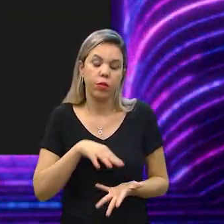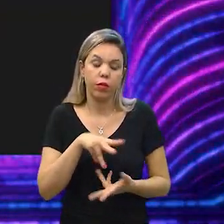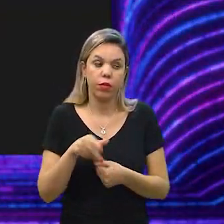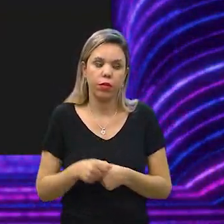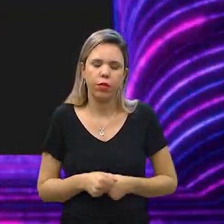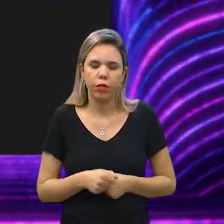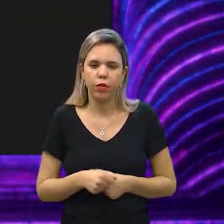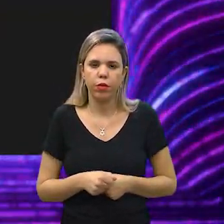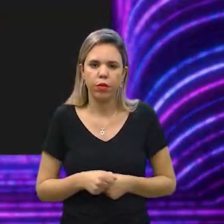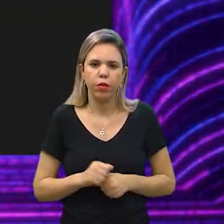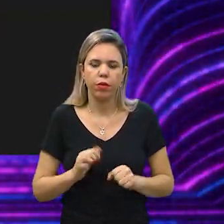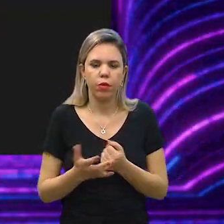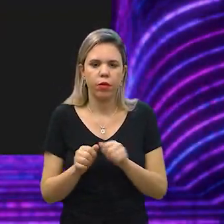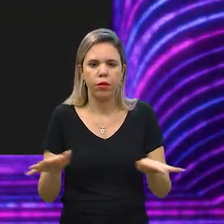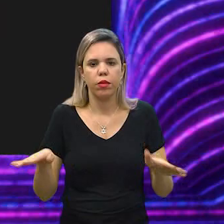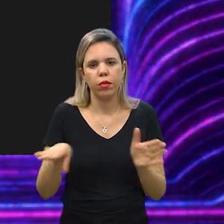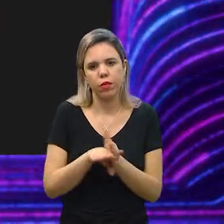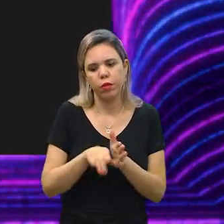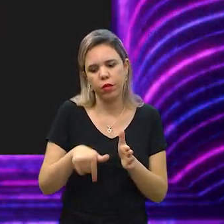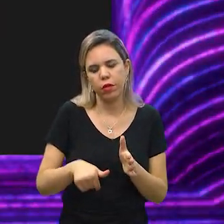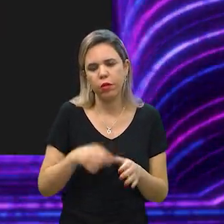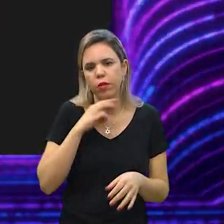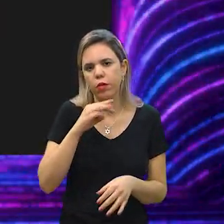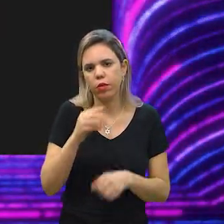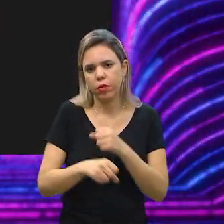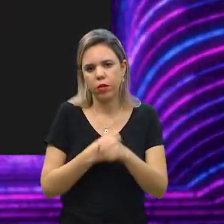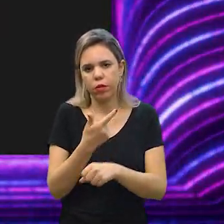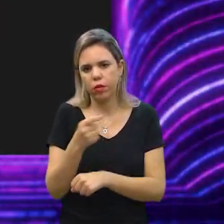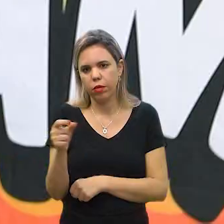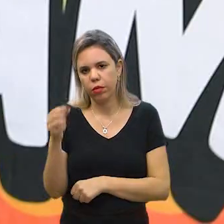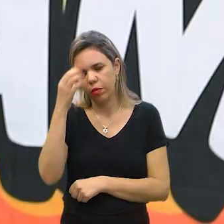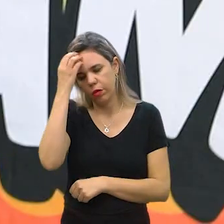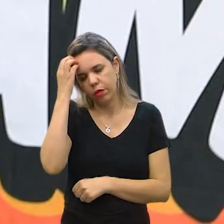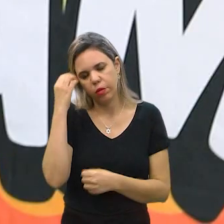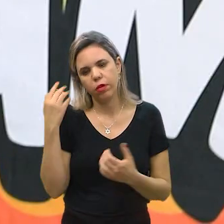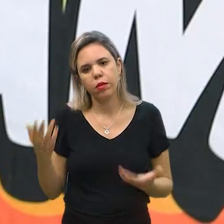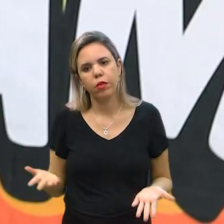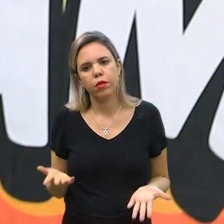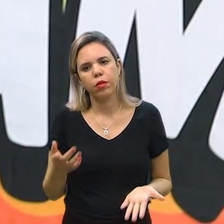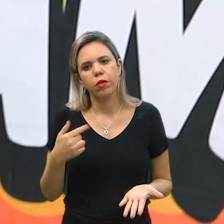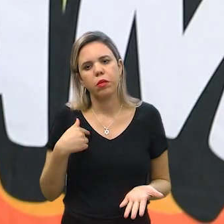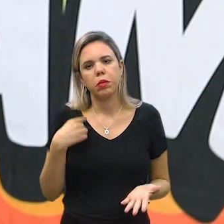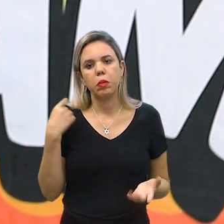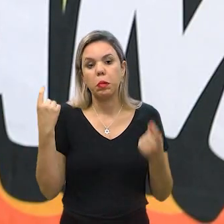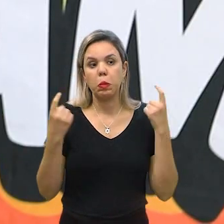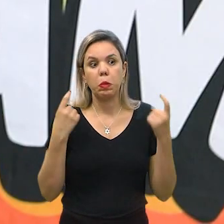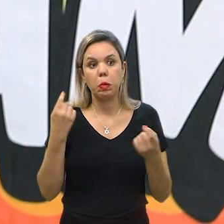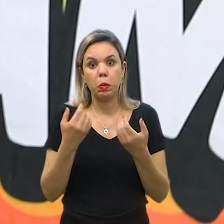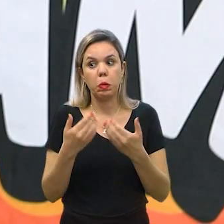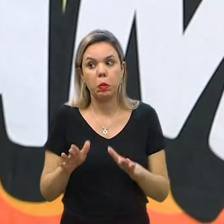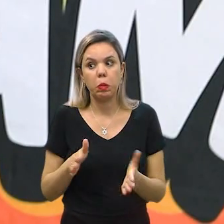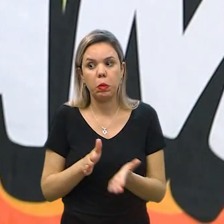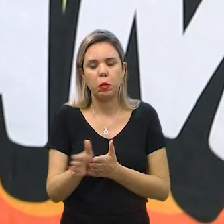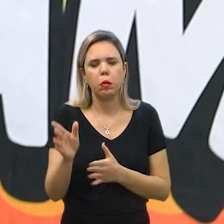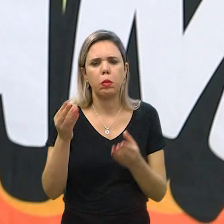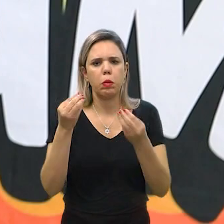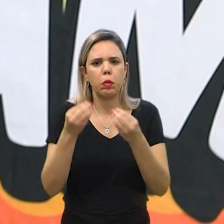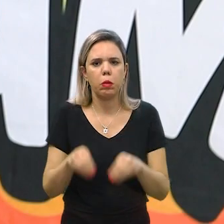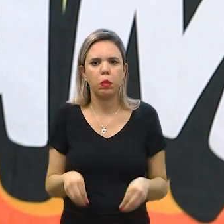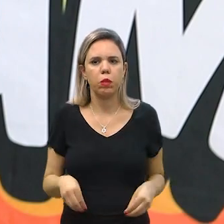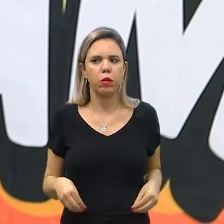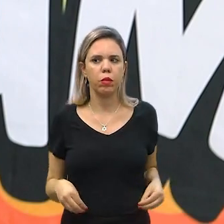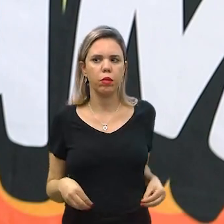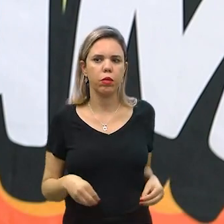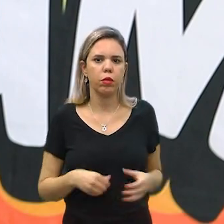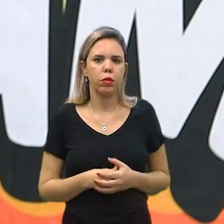no mundo, né? Mas a pandemia chegou aqui em março de 2020 e você ficou com medo de lançar, que isso